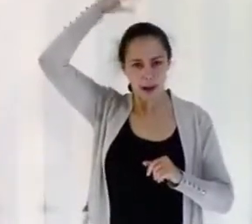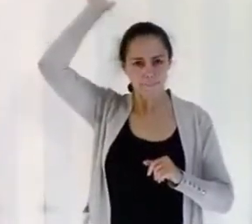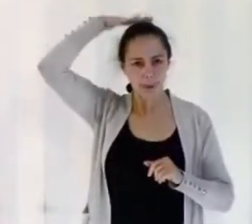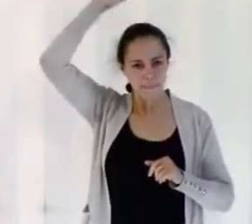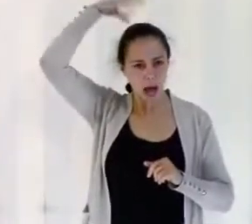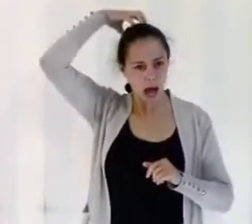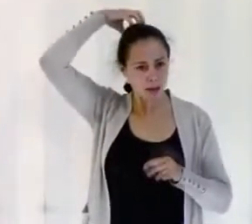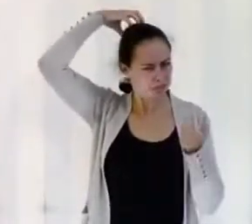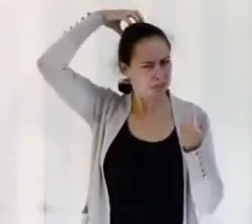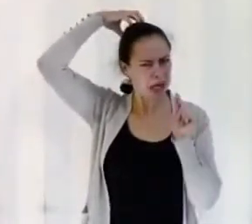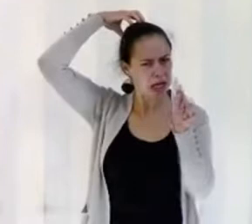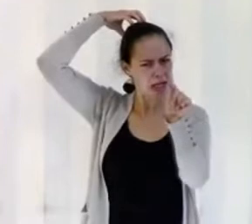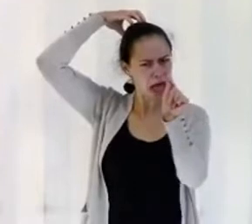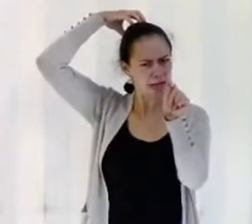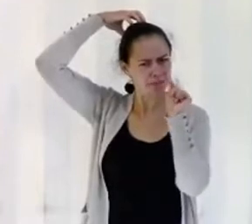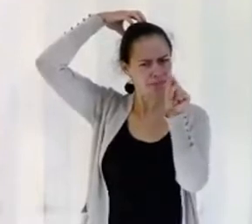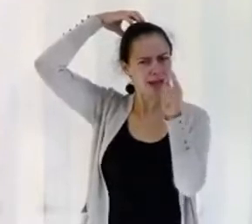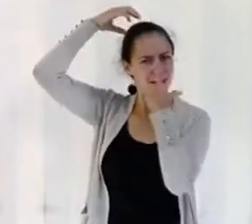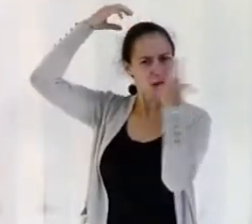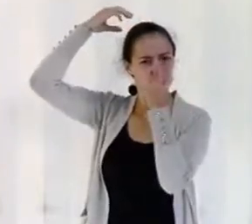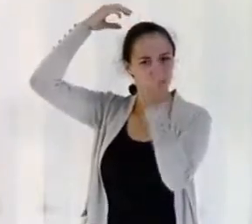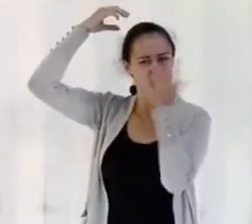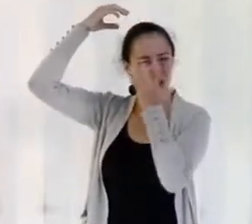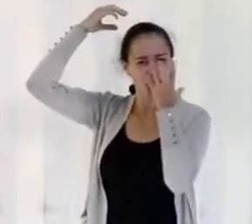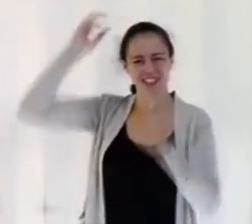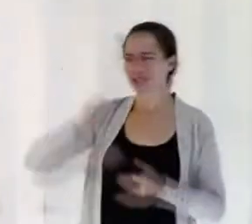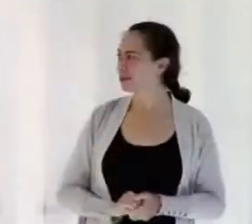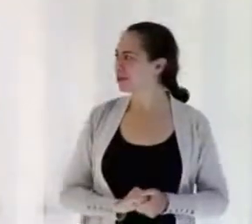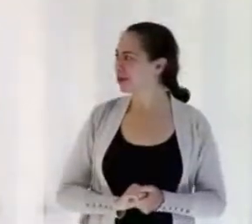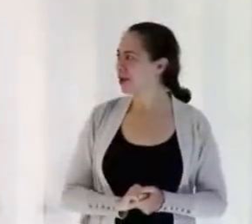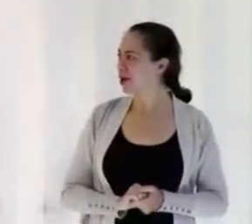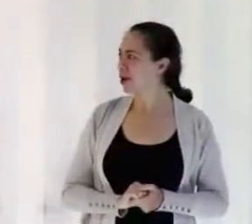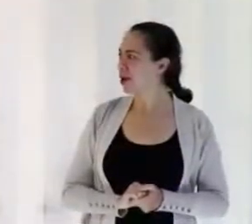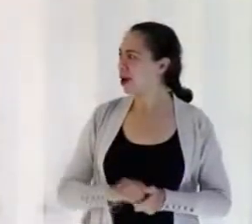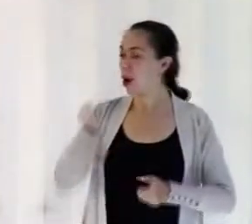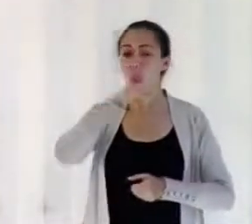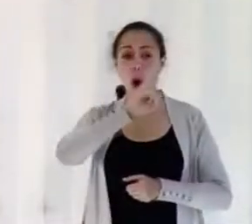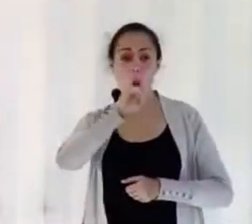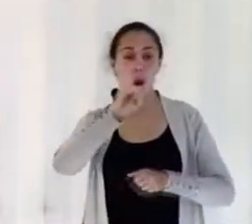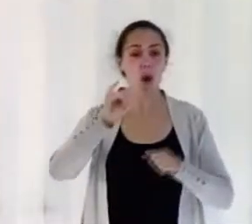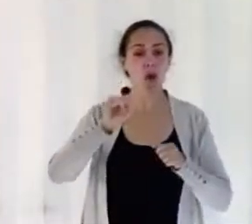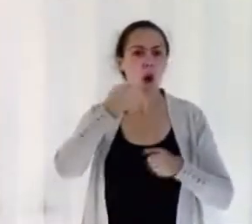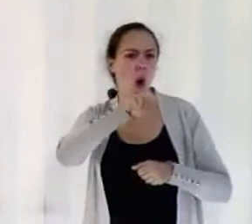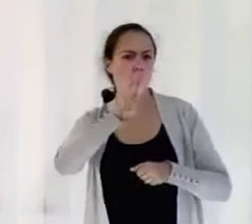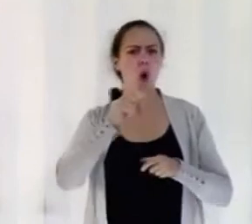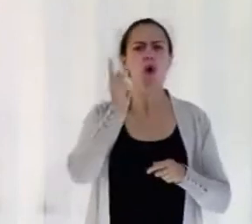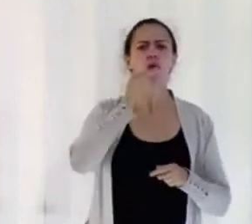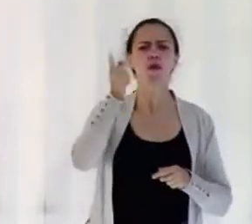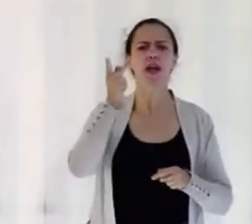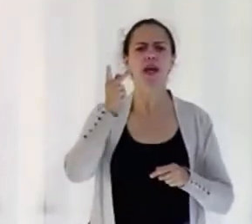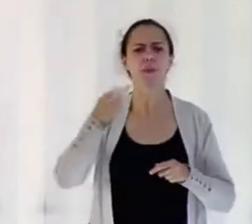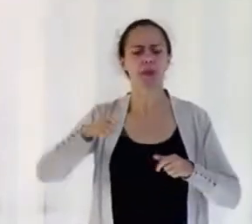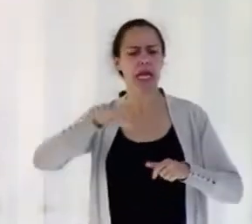Lembraram? E se eu falar dessa maneira: este é o dia que o